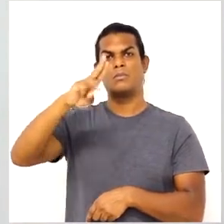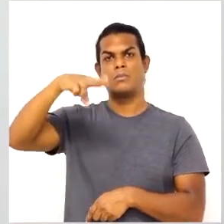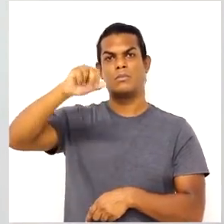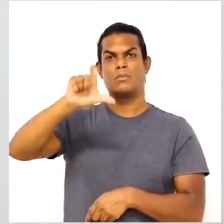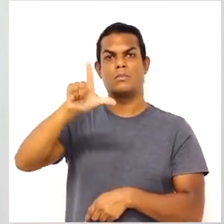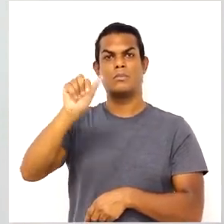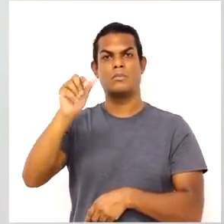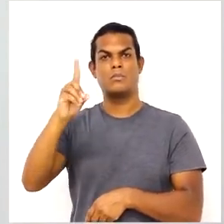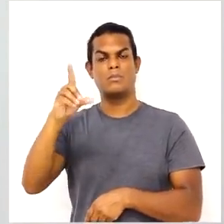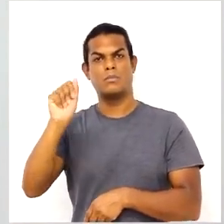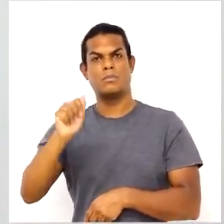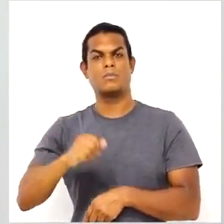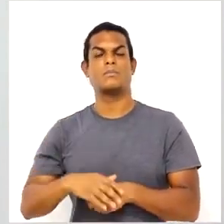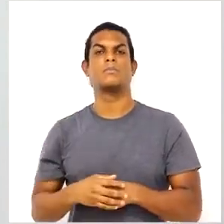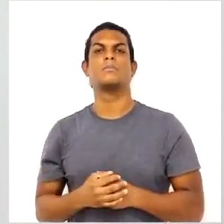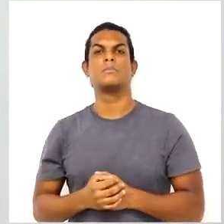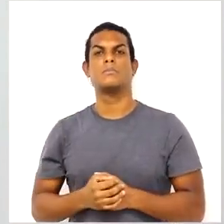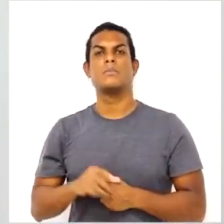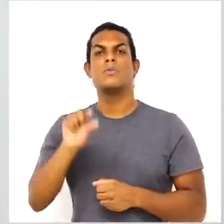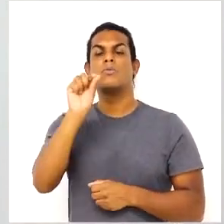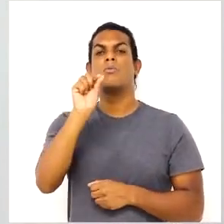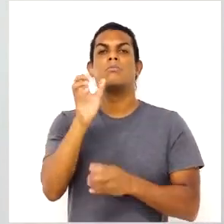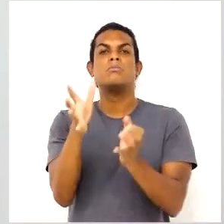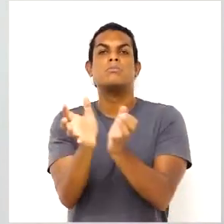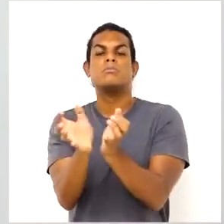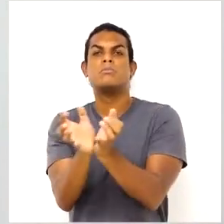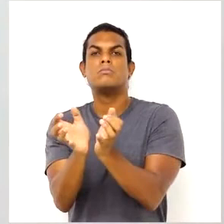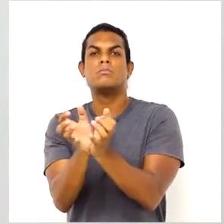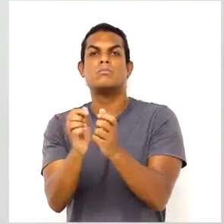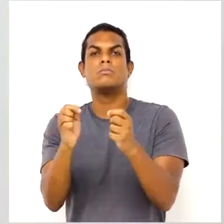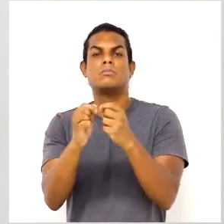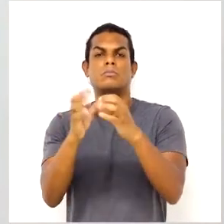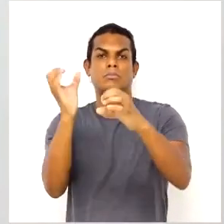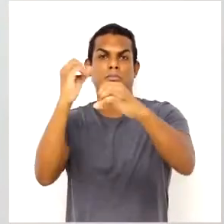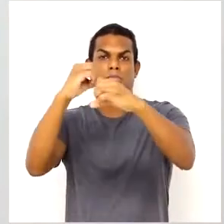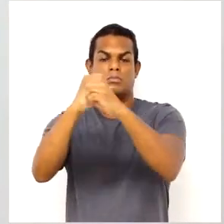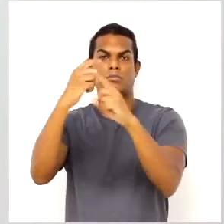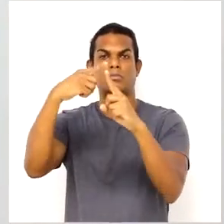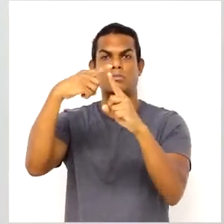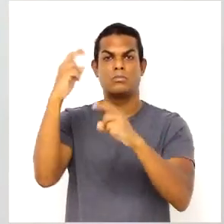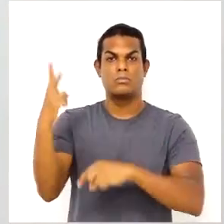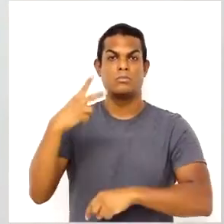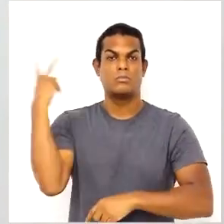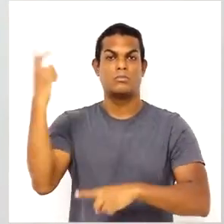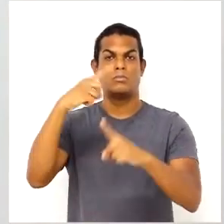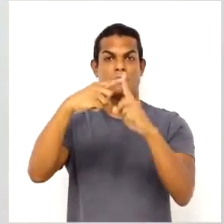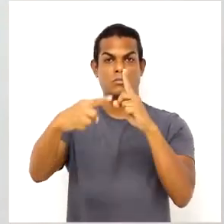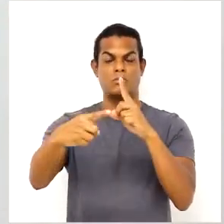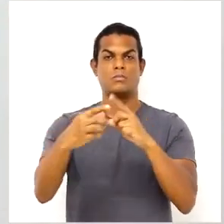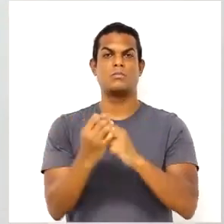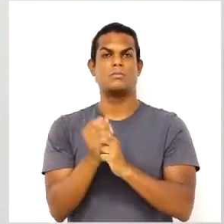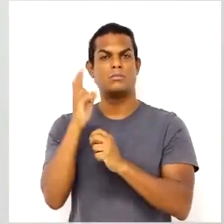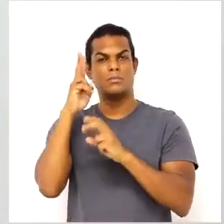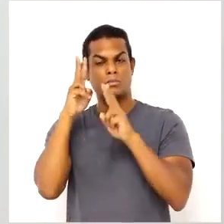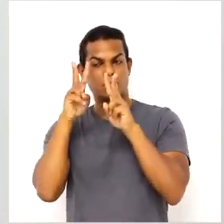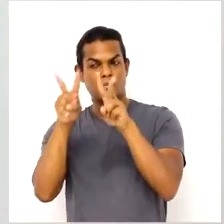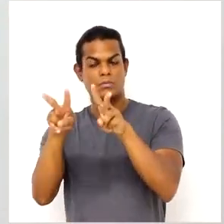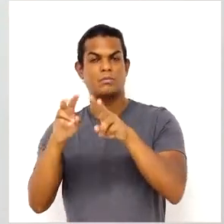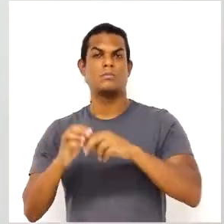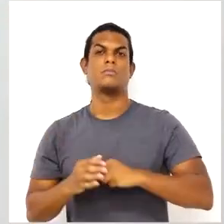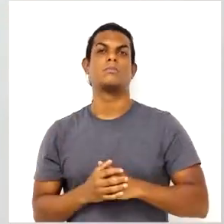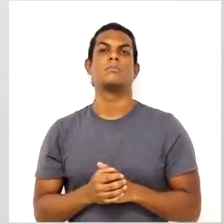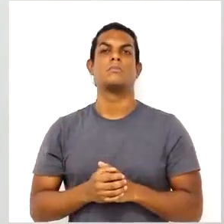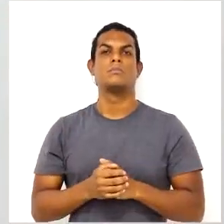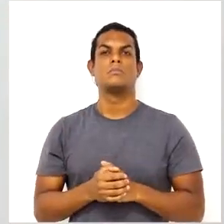servirá para o cálculo do valor médio. Então, vamos observar e fazermos